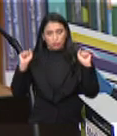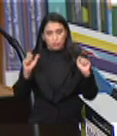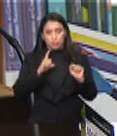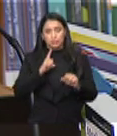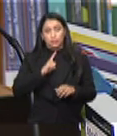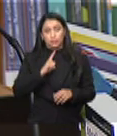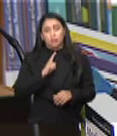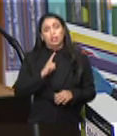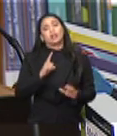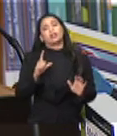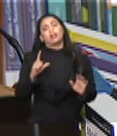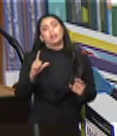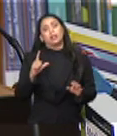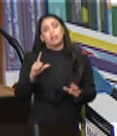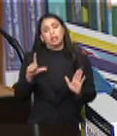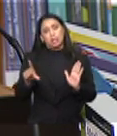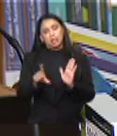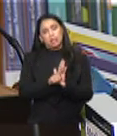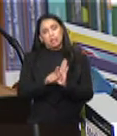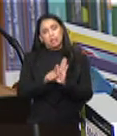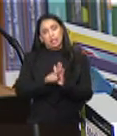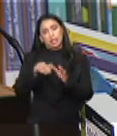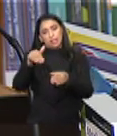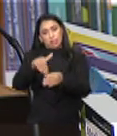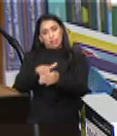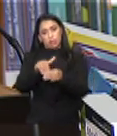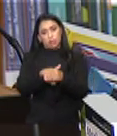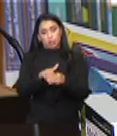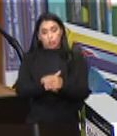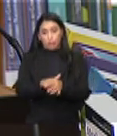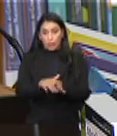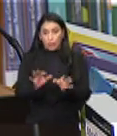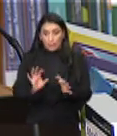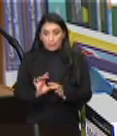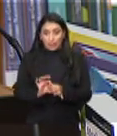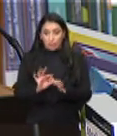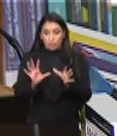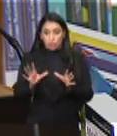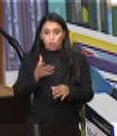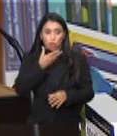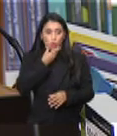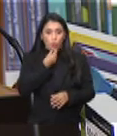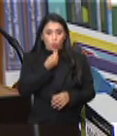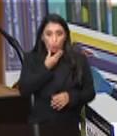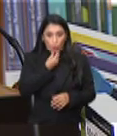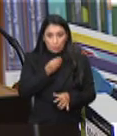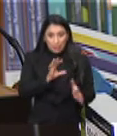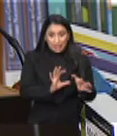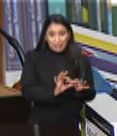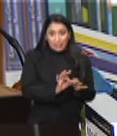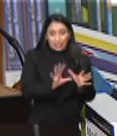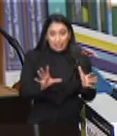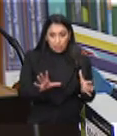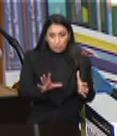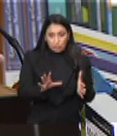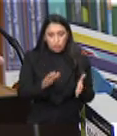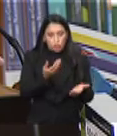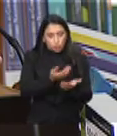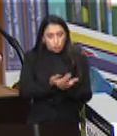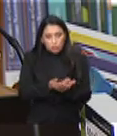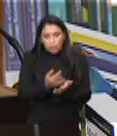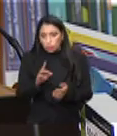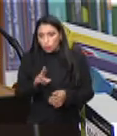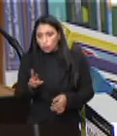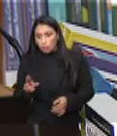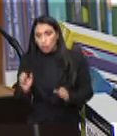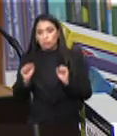barba e bigode grisalhos. É levemente calvo no topo da cabeça. Usa a toga preta por cima do